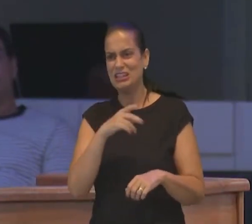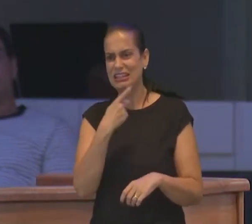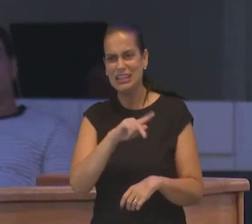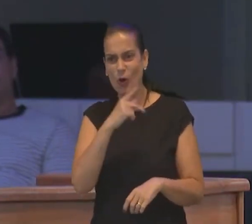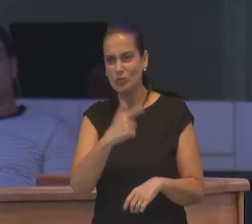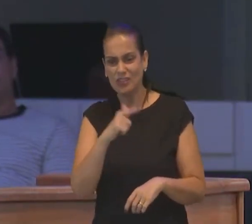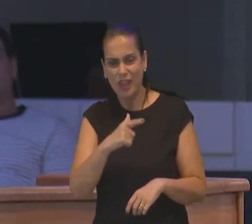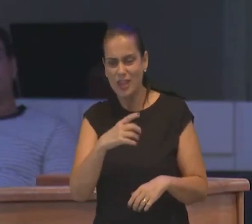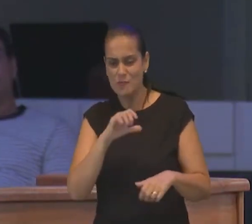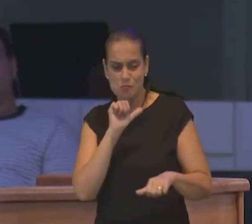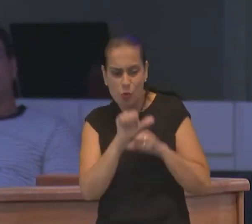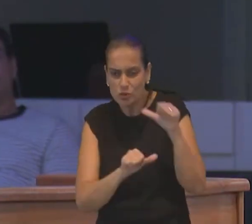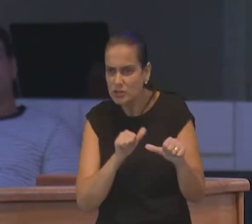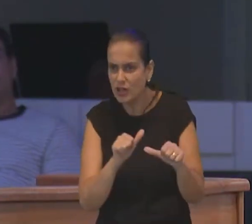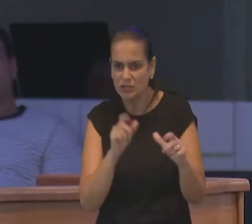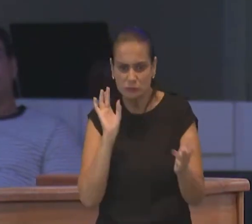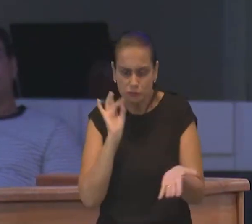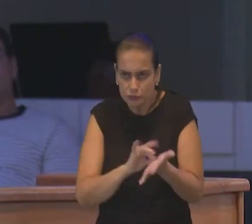mudar.